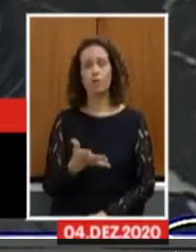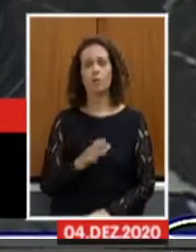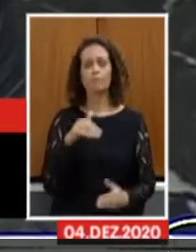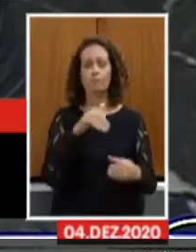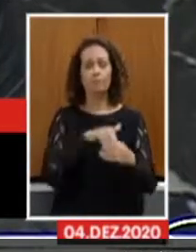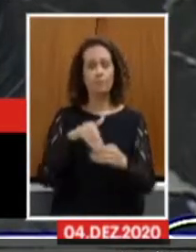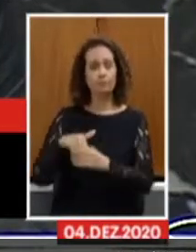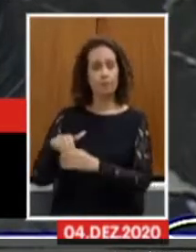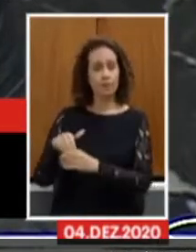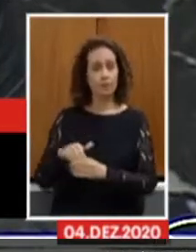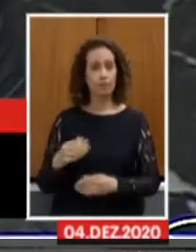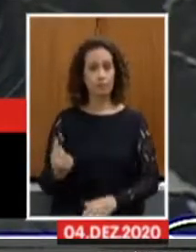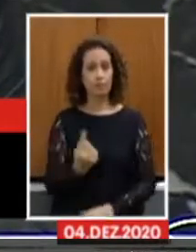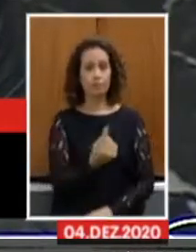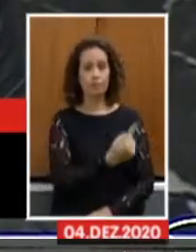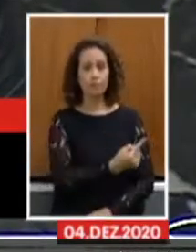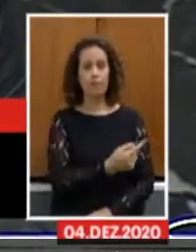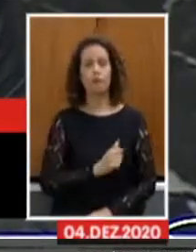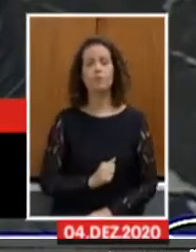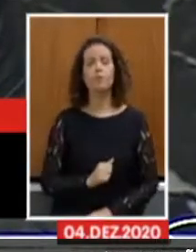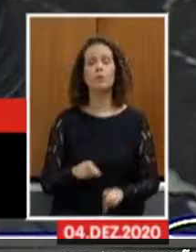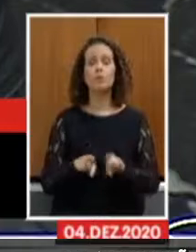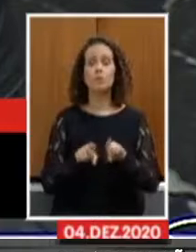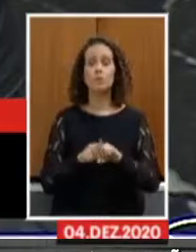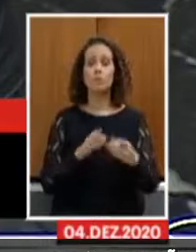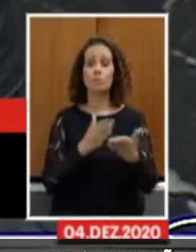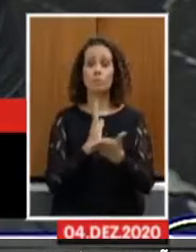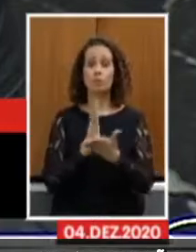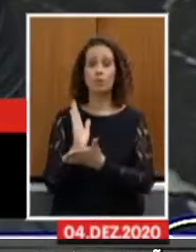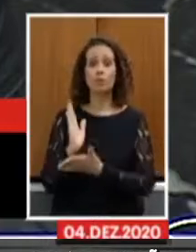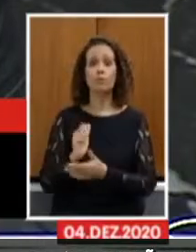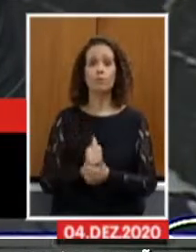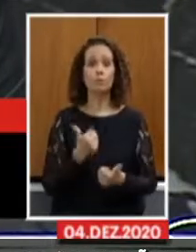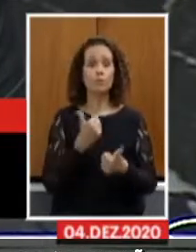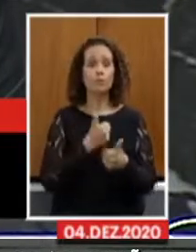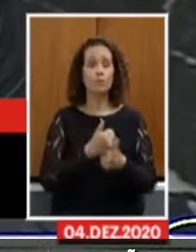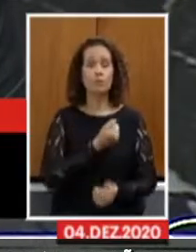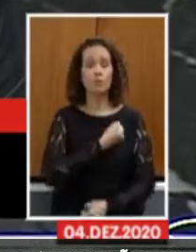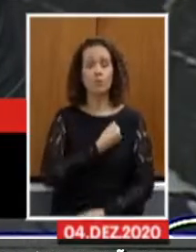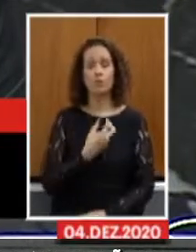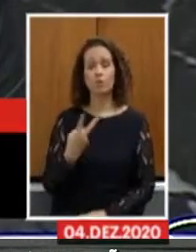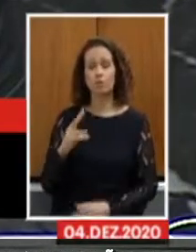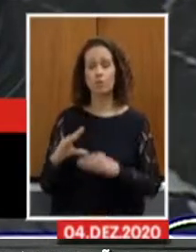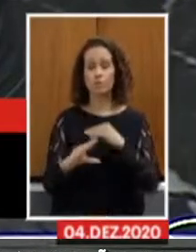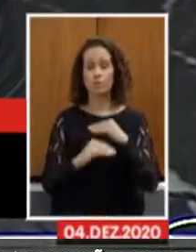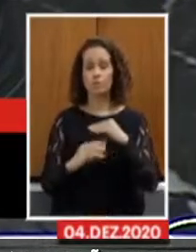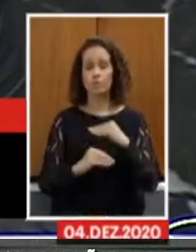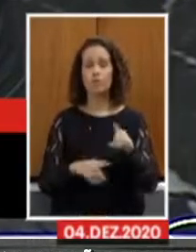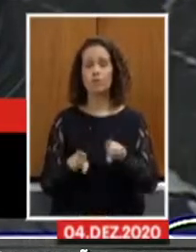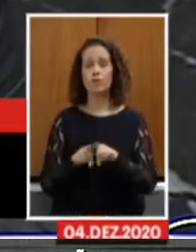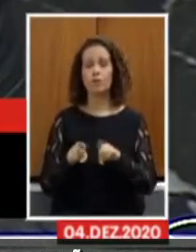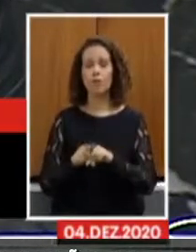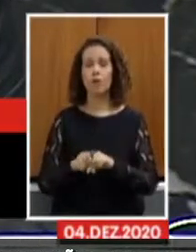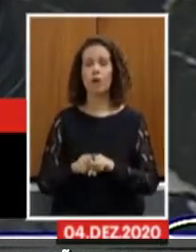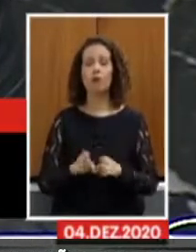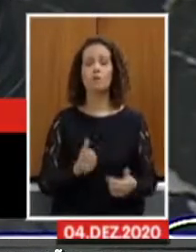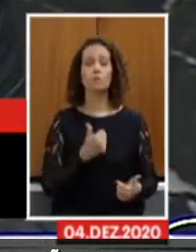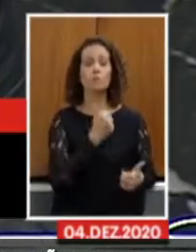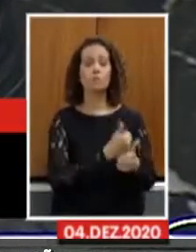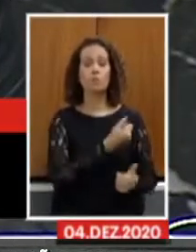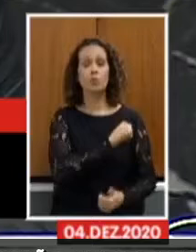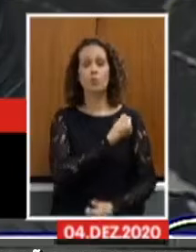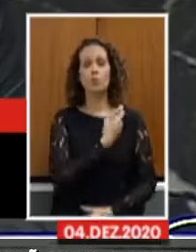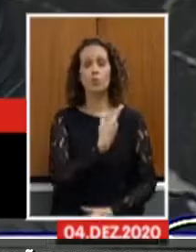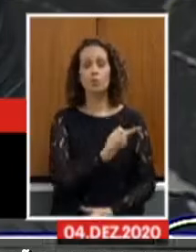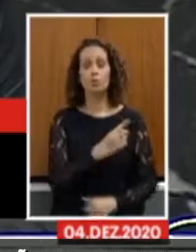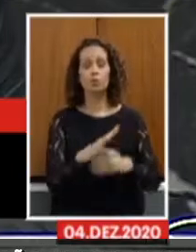votação nominal, cada um por sua vez, sendo aprovado o substitutivo número 2, salvo emenda, prejudicando o substitutivo número 1 e rejeitada a emenda número